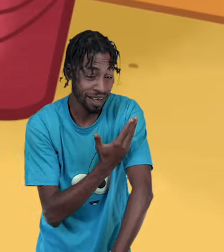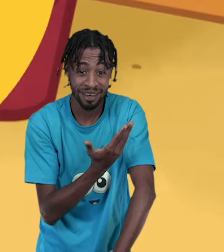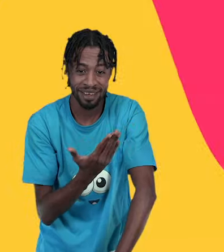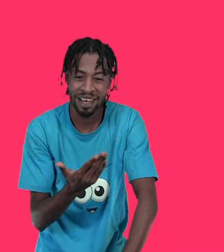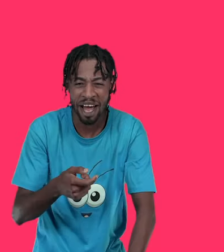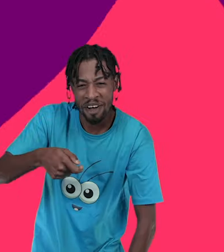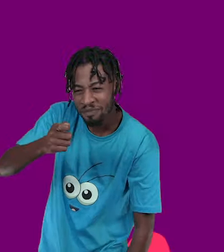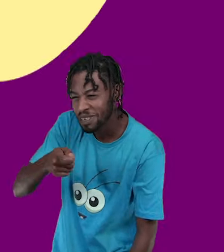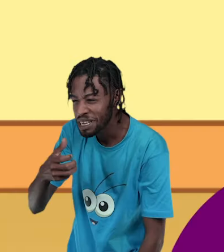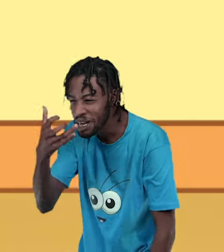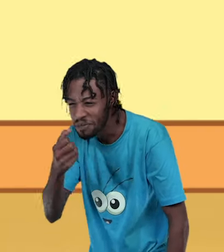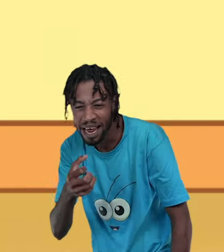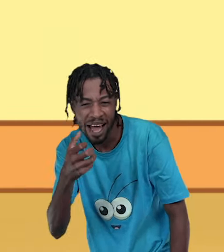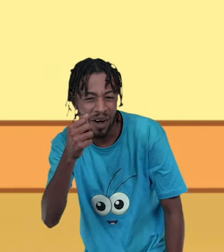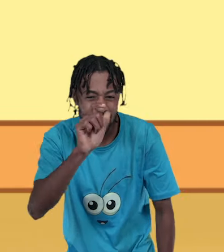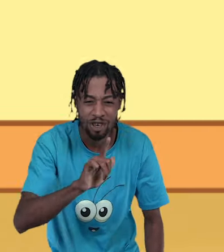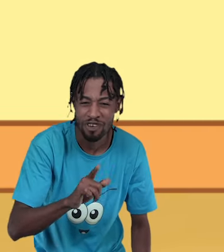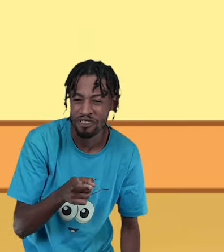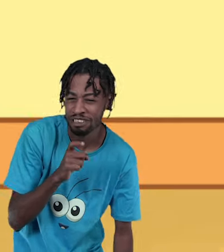ficar